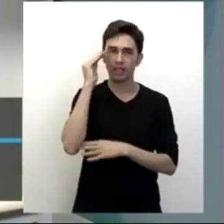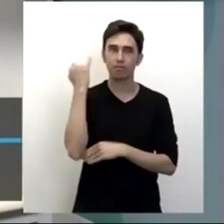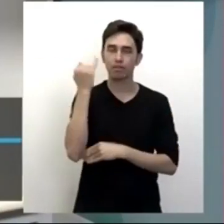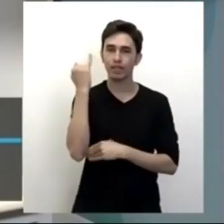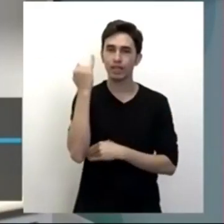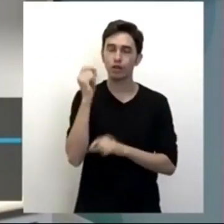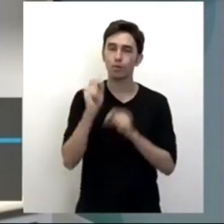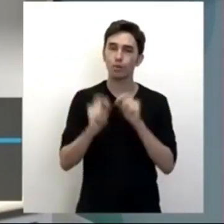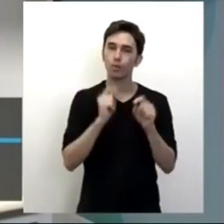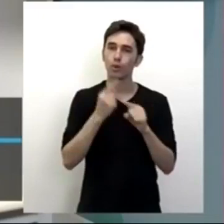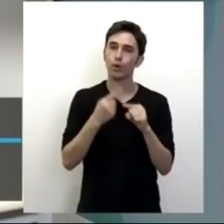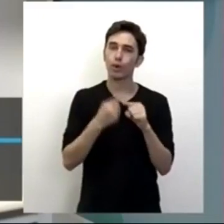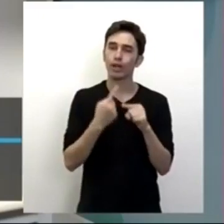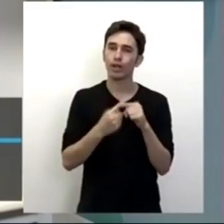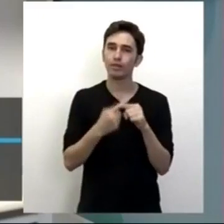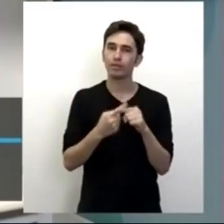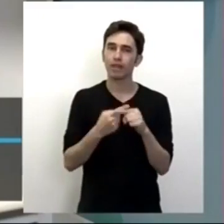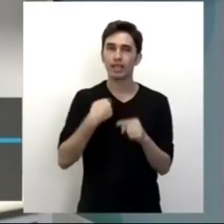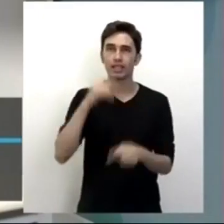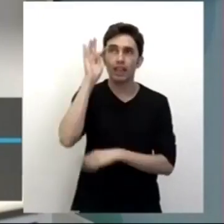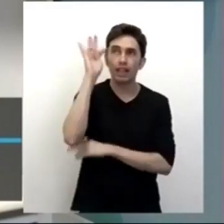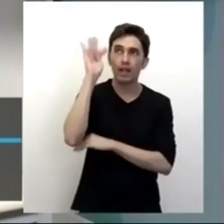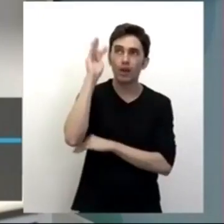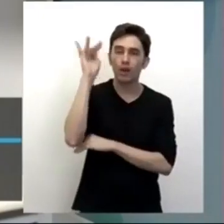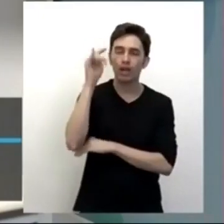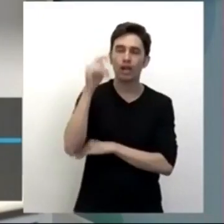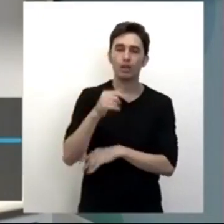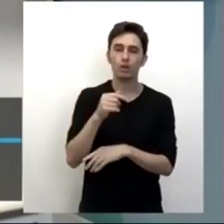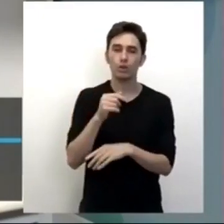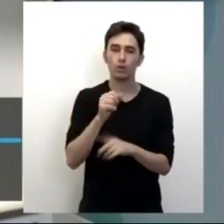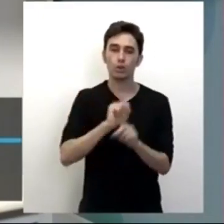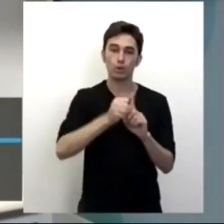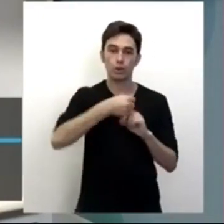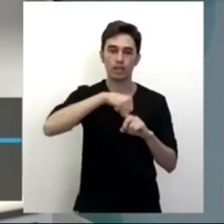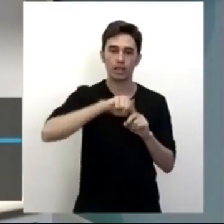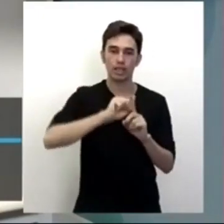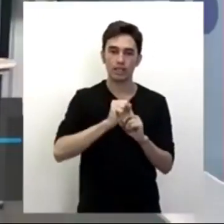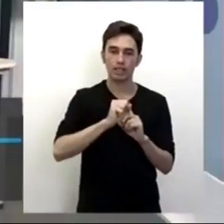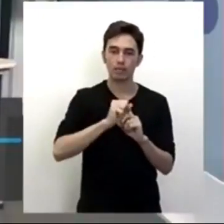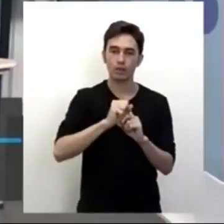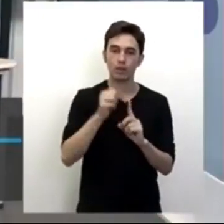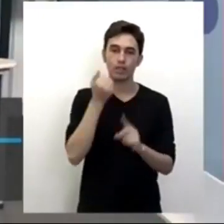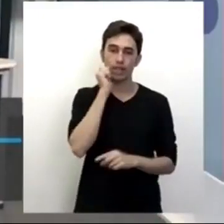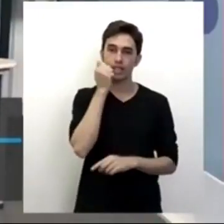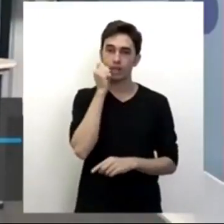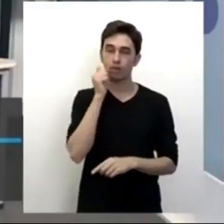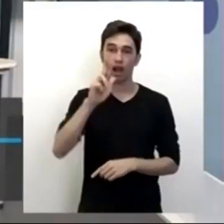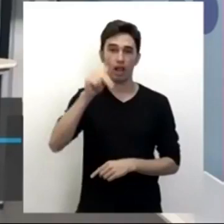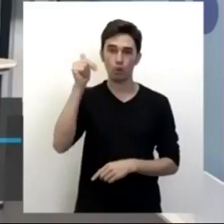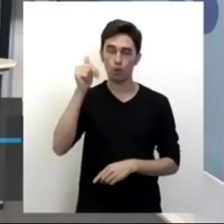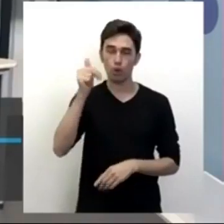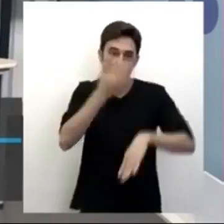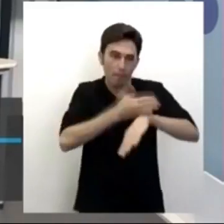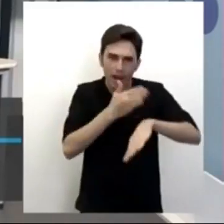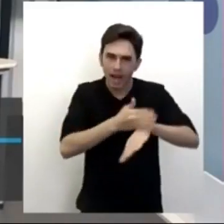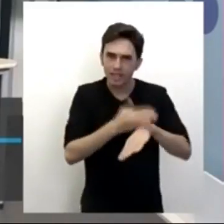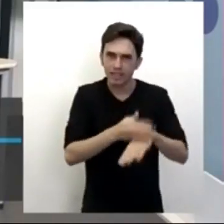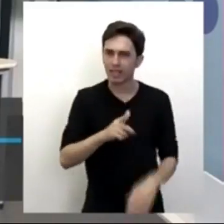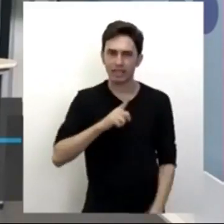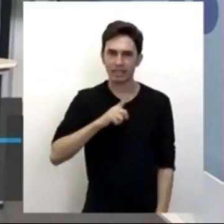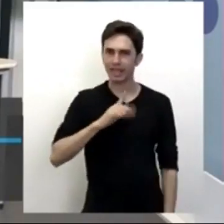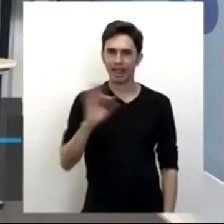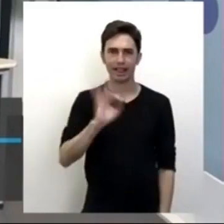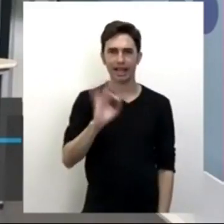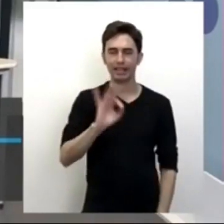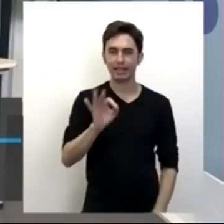teoria do socialismo científico nunca foi colocada em prática. Perfeito. E nunca é demais lembrarmos que